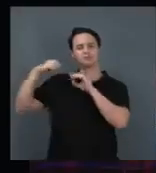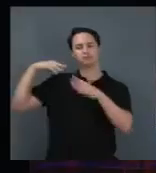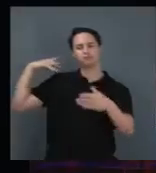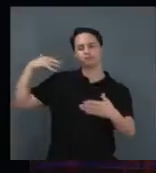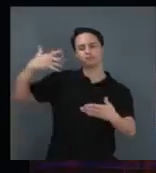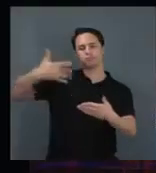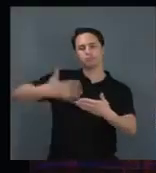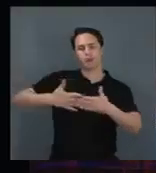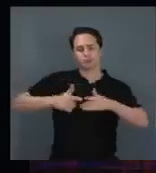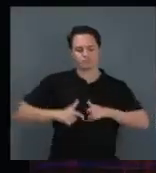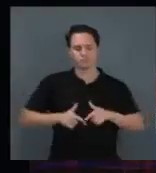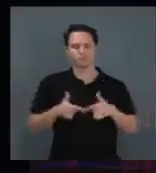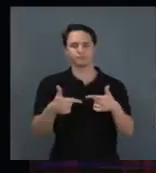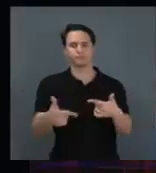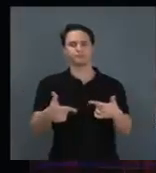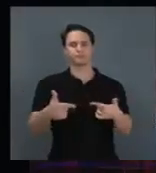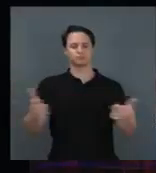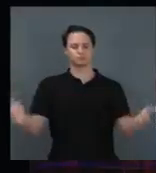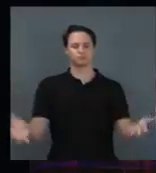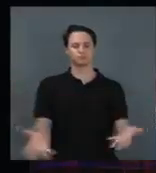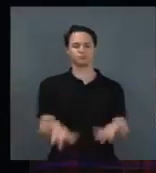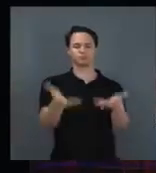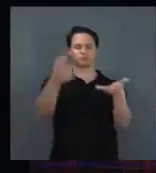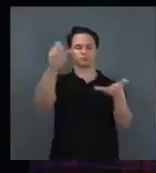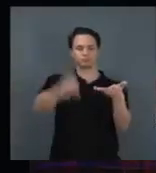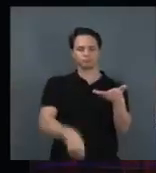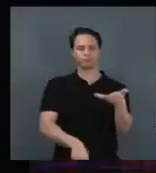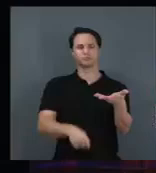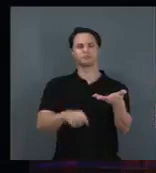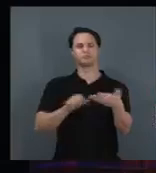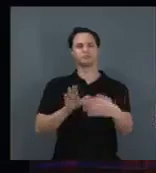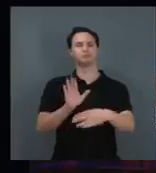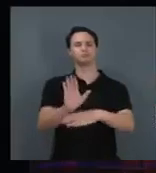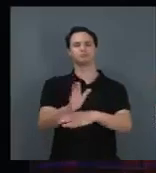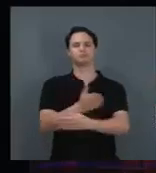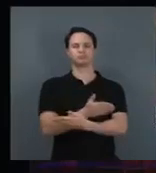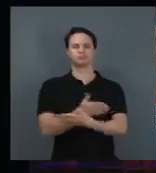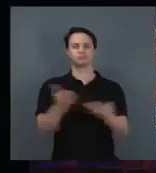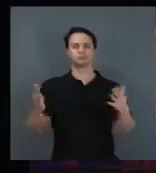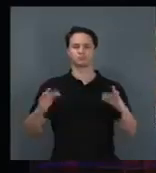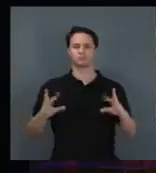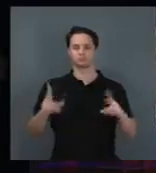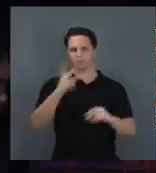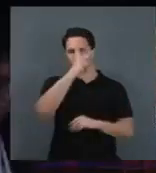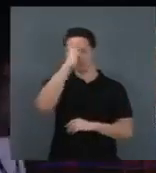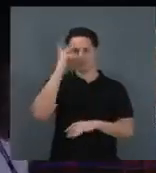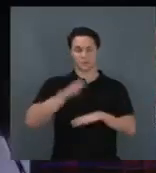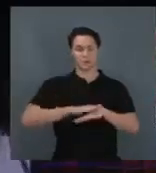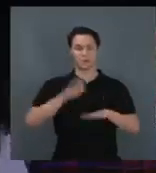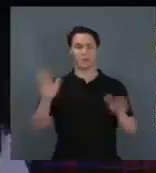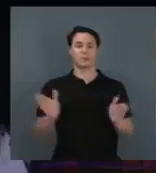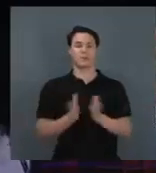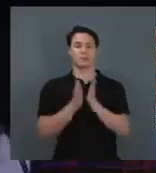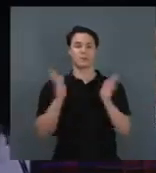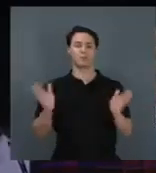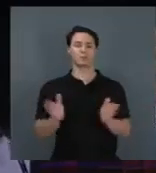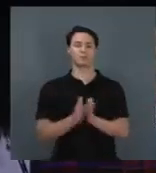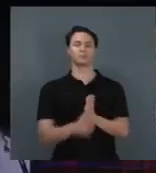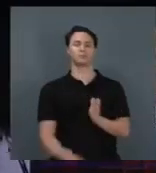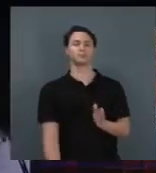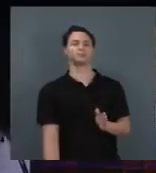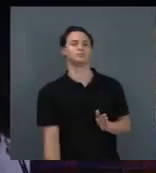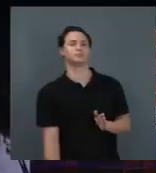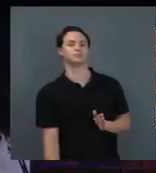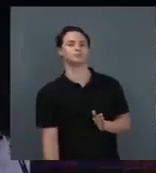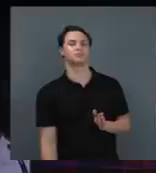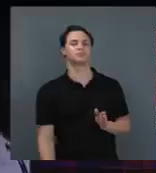cada ação que promovemos em favor, todos nós, dos mais pobres. Em cada